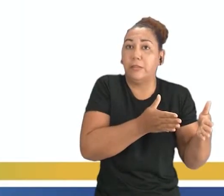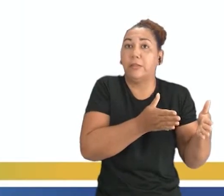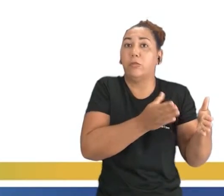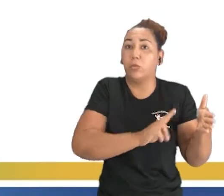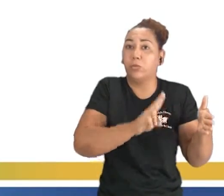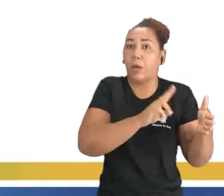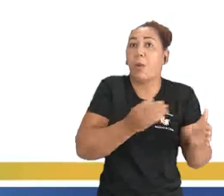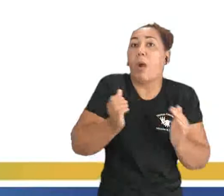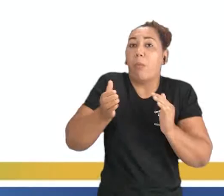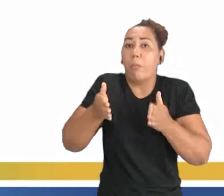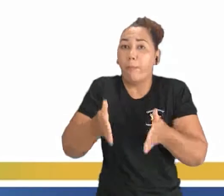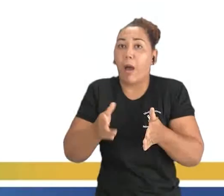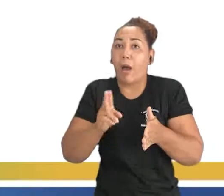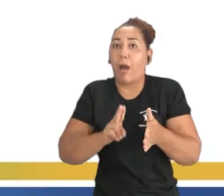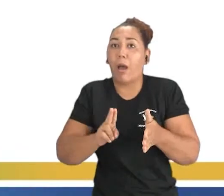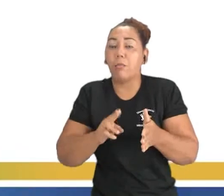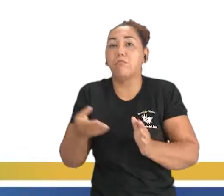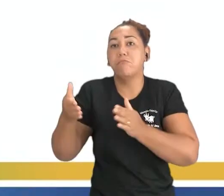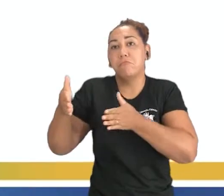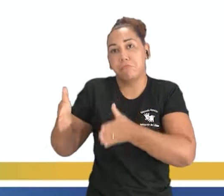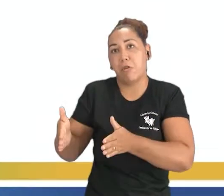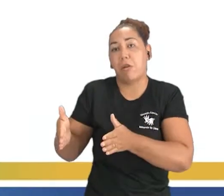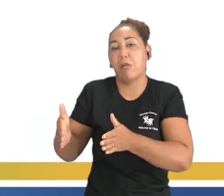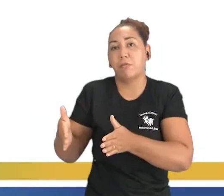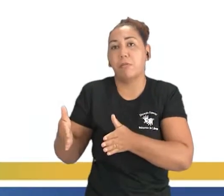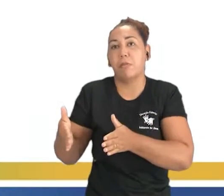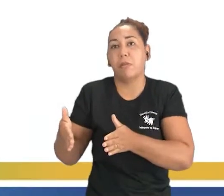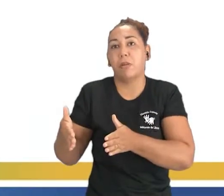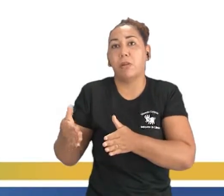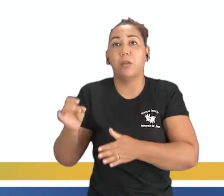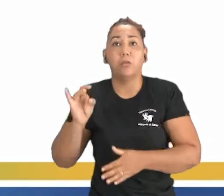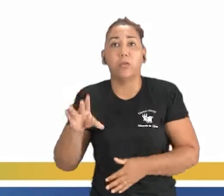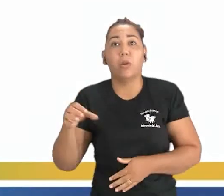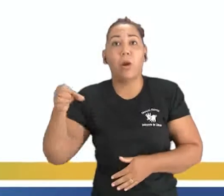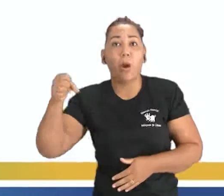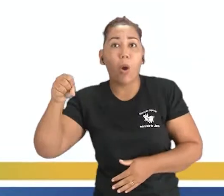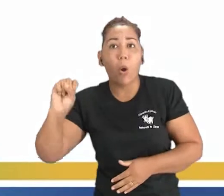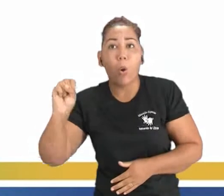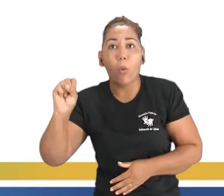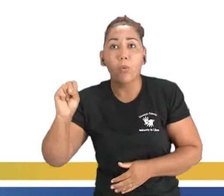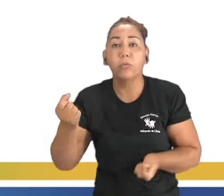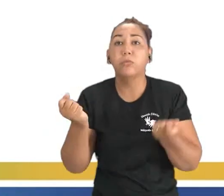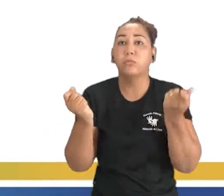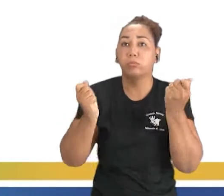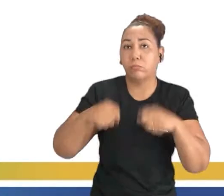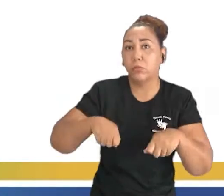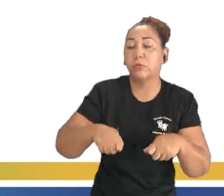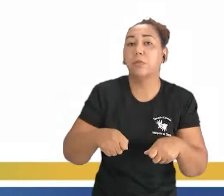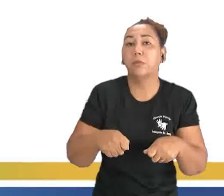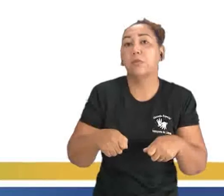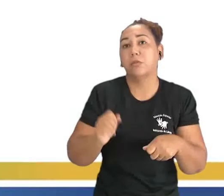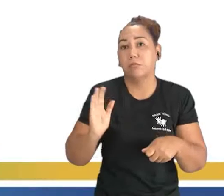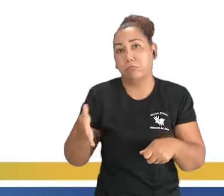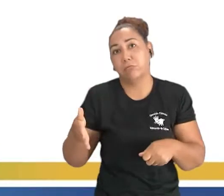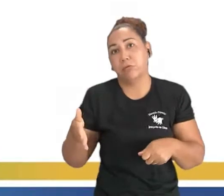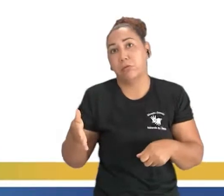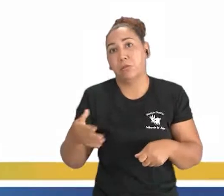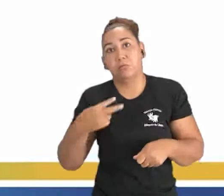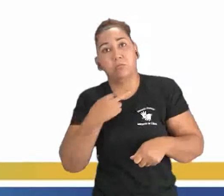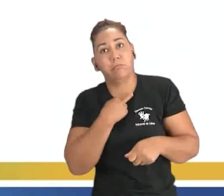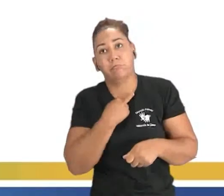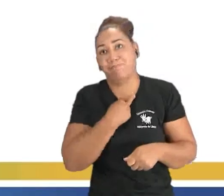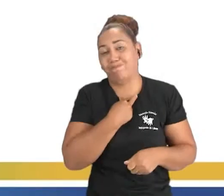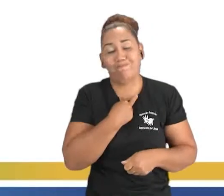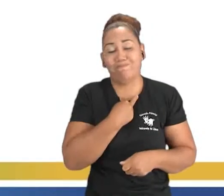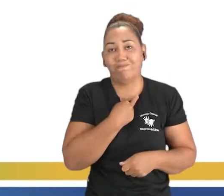casa aí, né, no terceiro dígito, nós só temos 8 possibilidades. Já que nós não podemos,